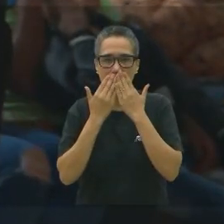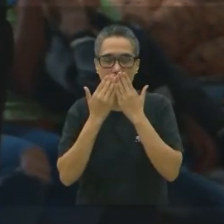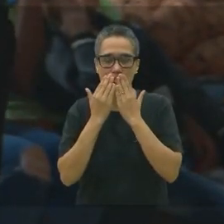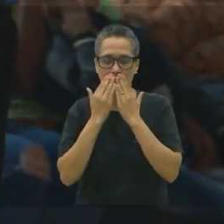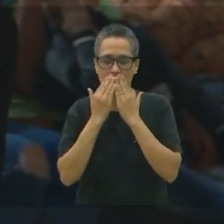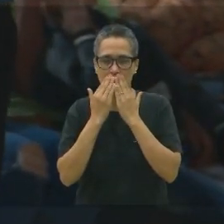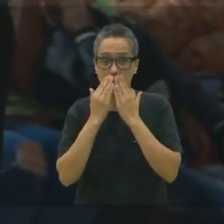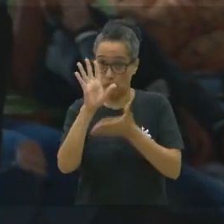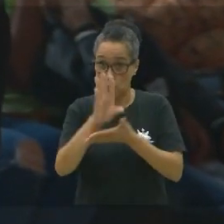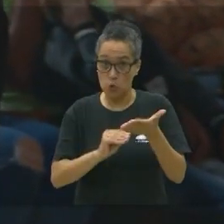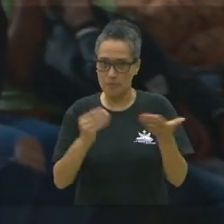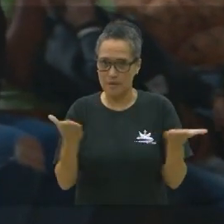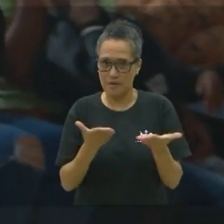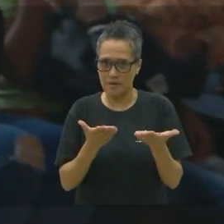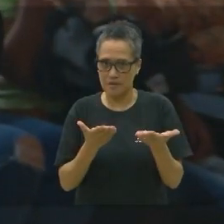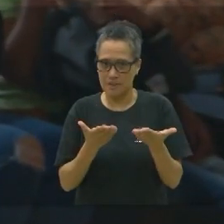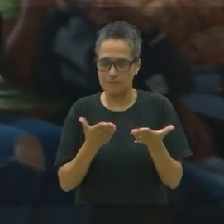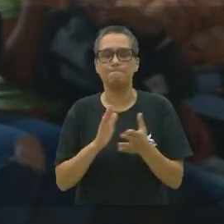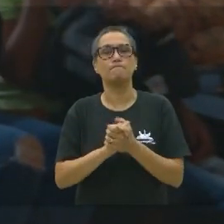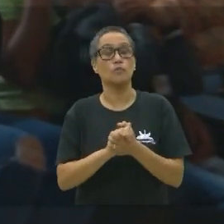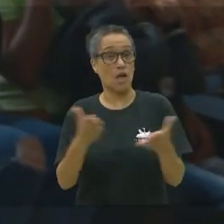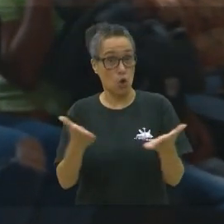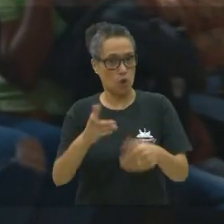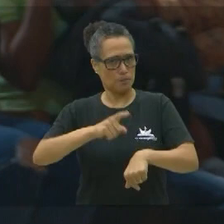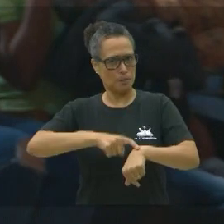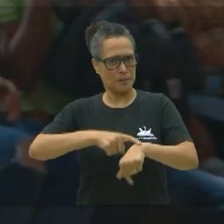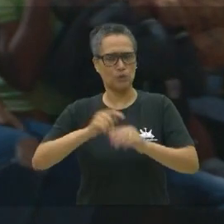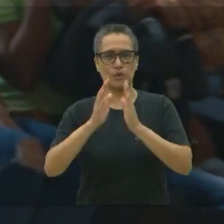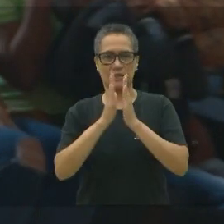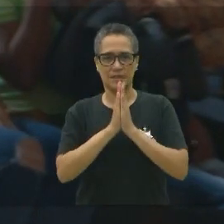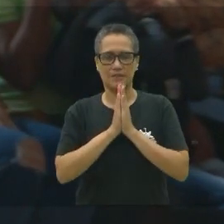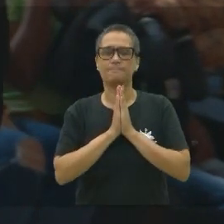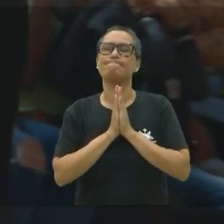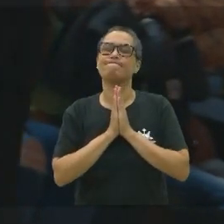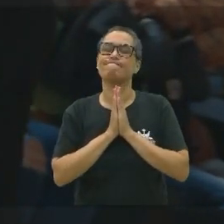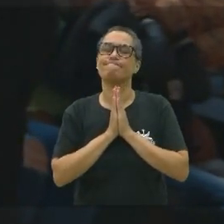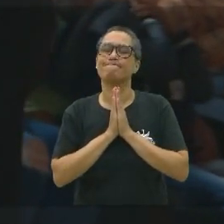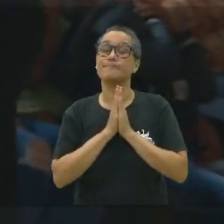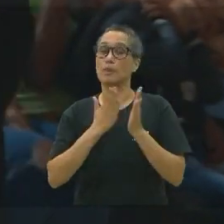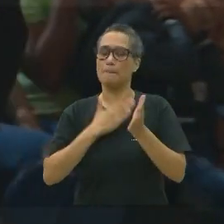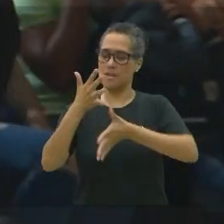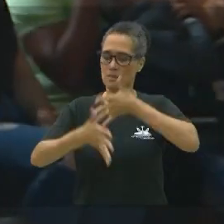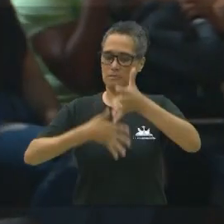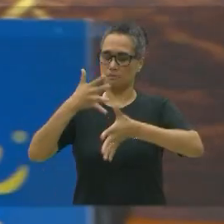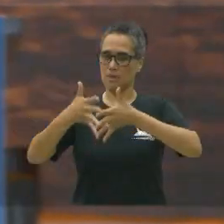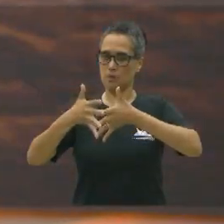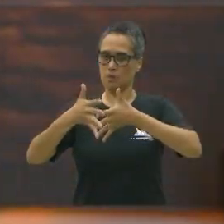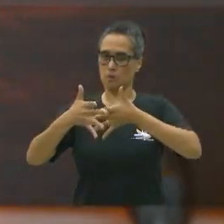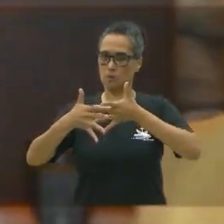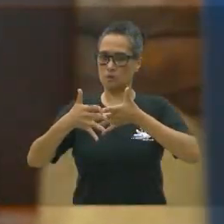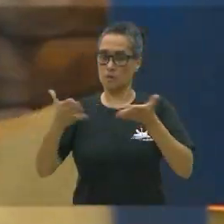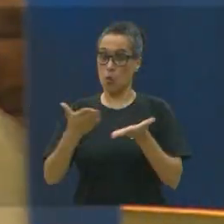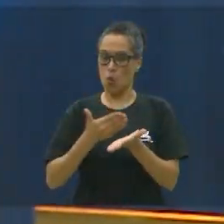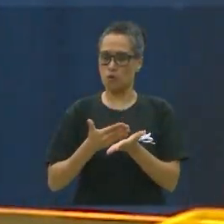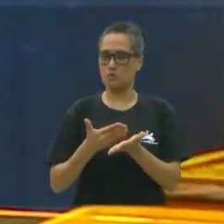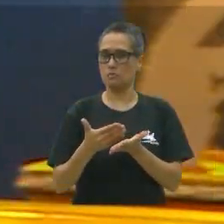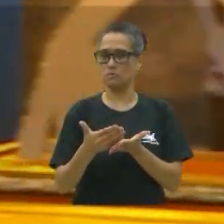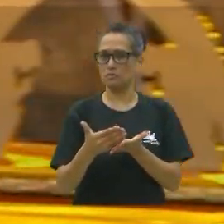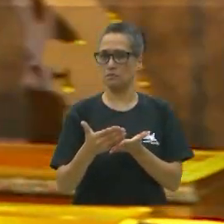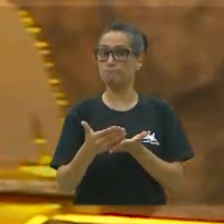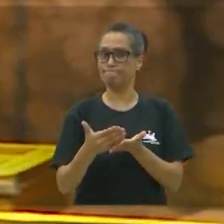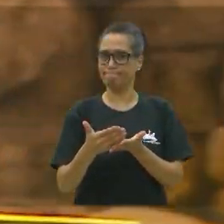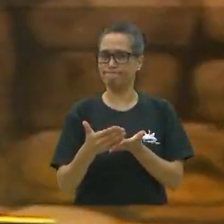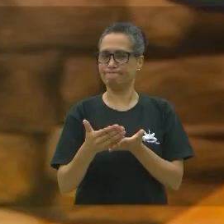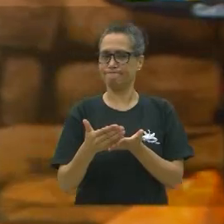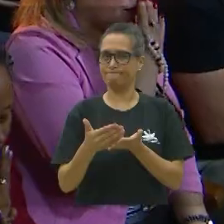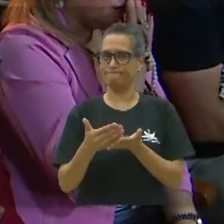e repete essa oração já, nesse momento. A minha boca. A minha boca. A partir de hoje. A